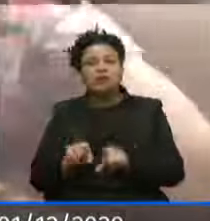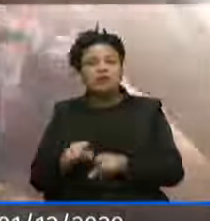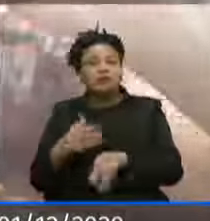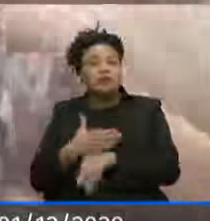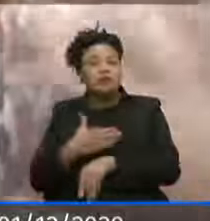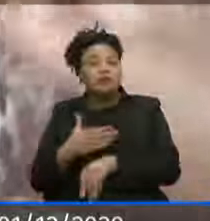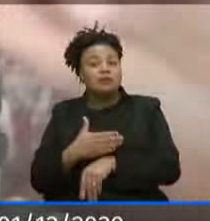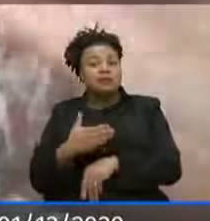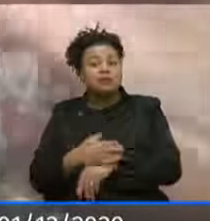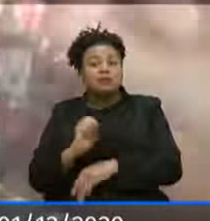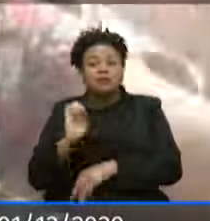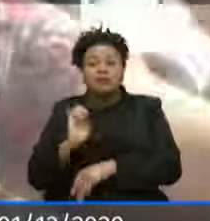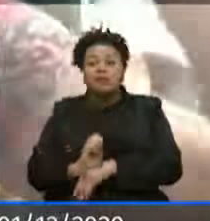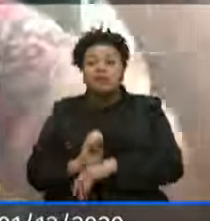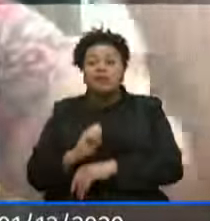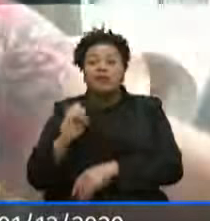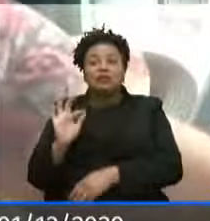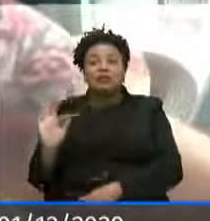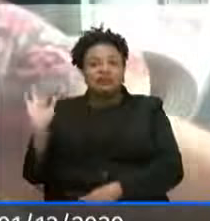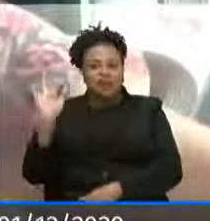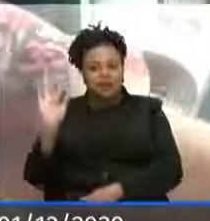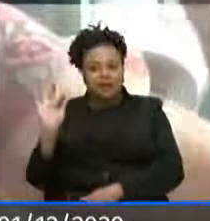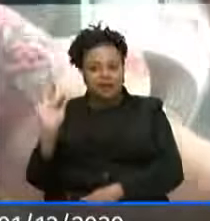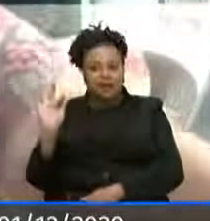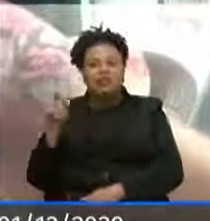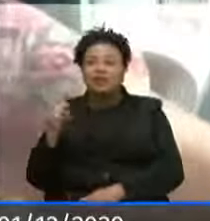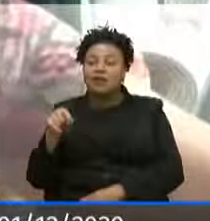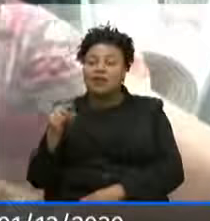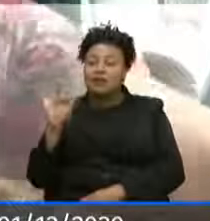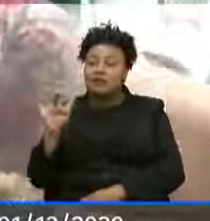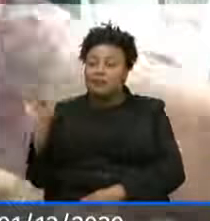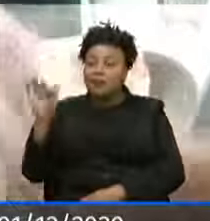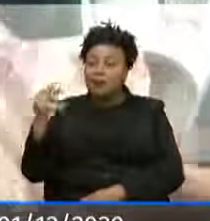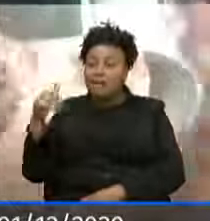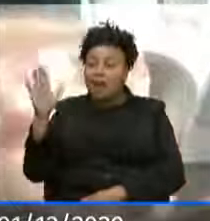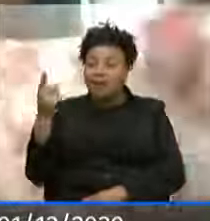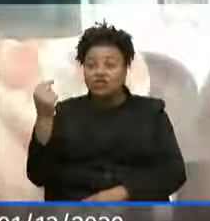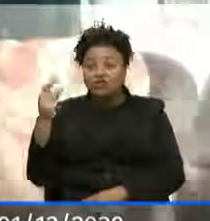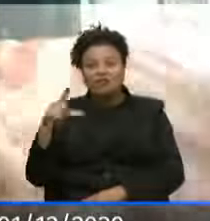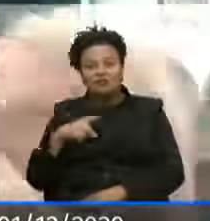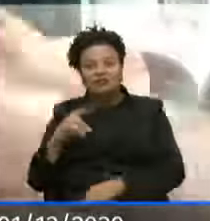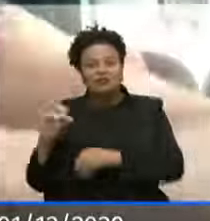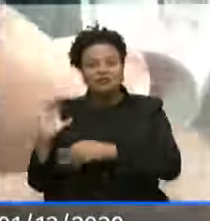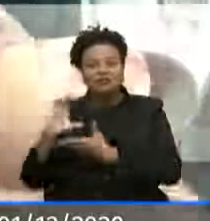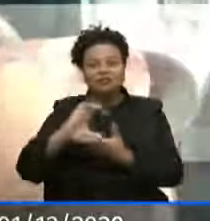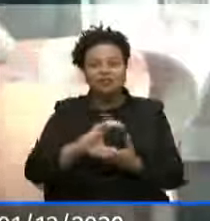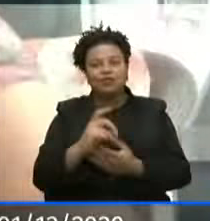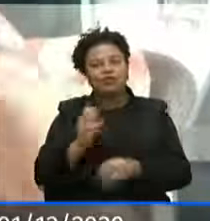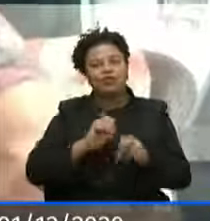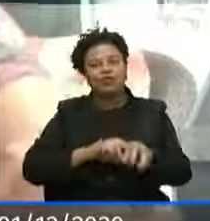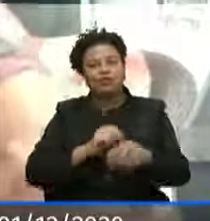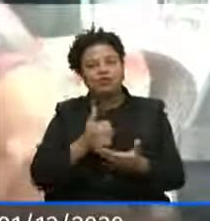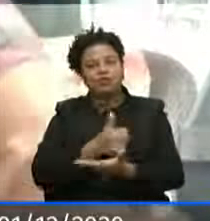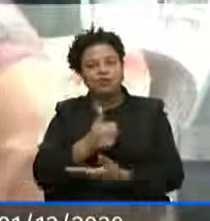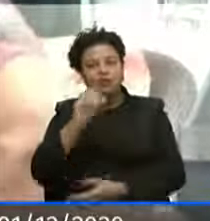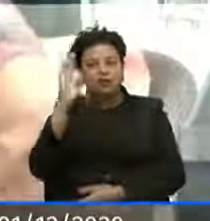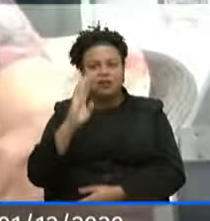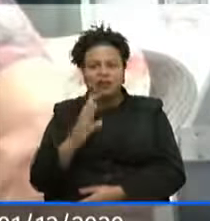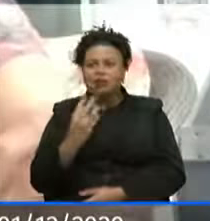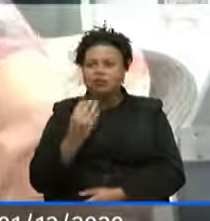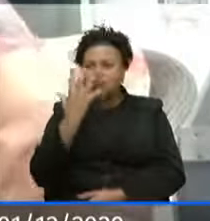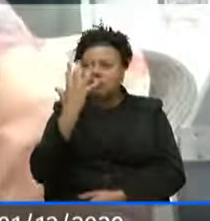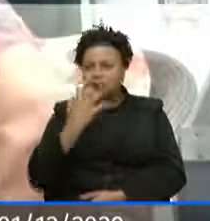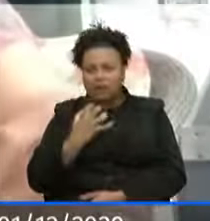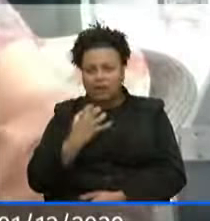participação do Estado brasileiro, da União, que é a que tem mais recursos na educação básica brasileira. Muito